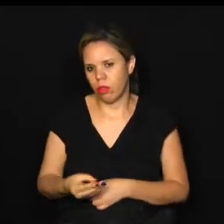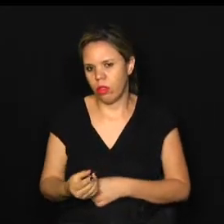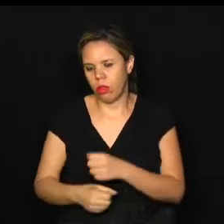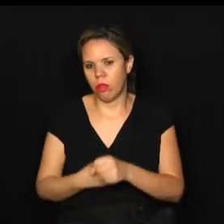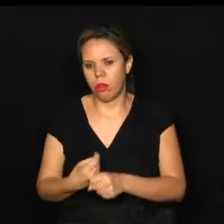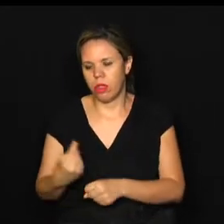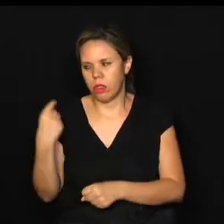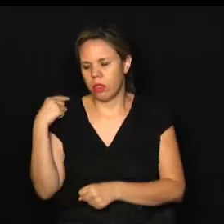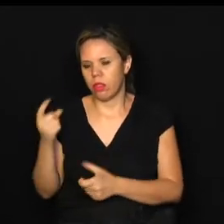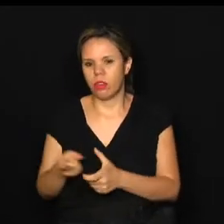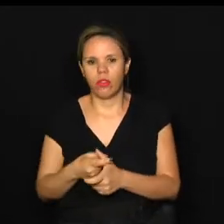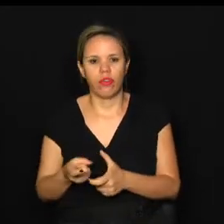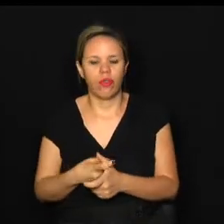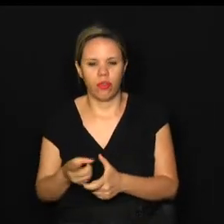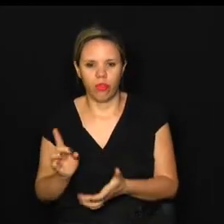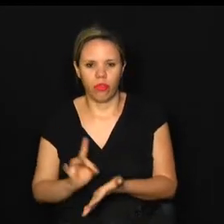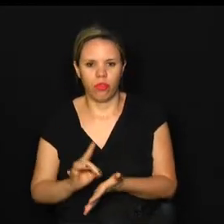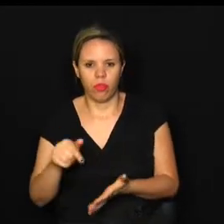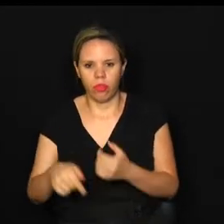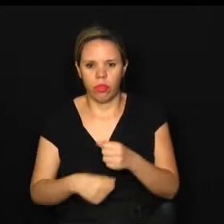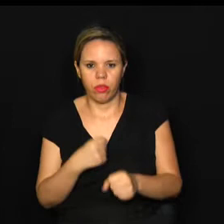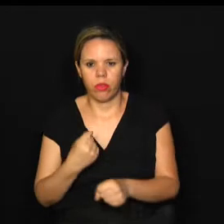uma dívida consolidada líquida desse ano de